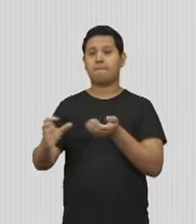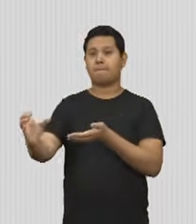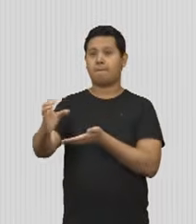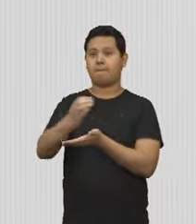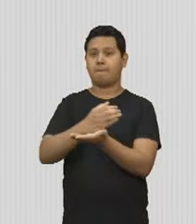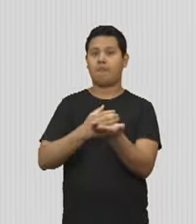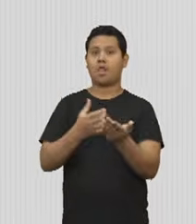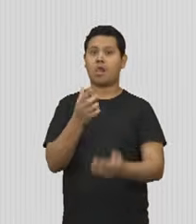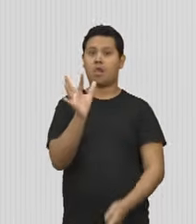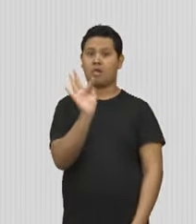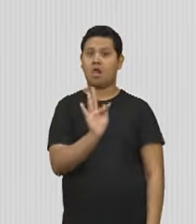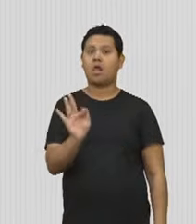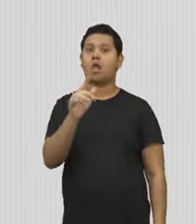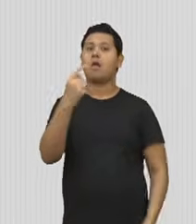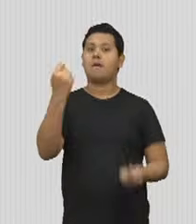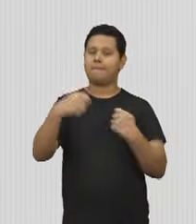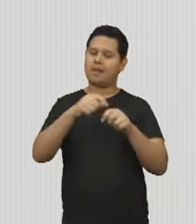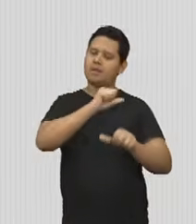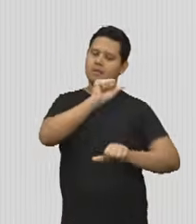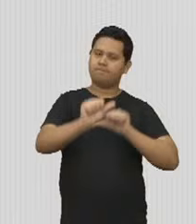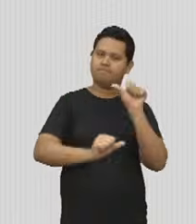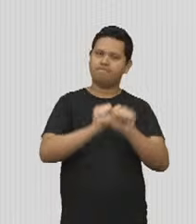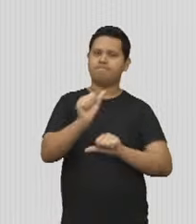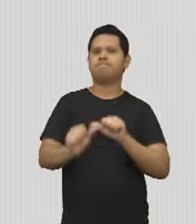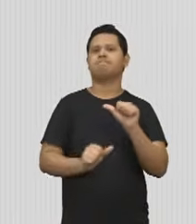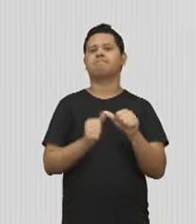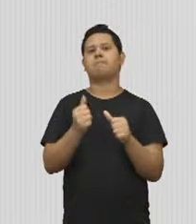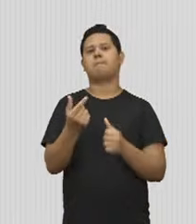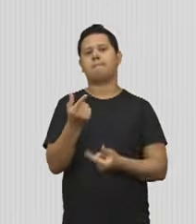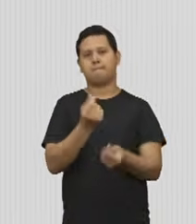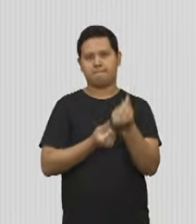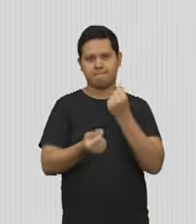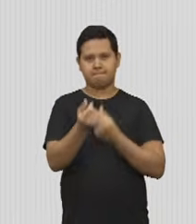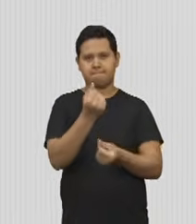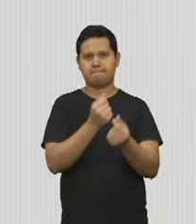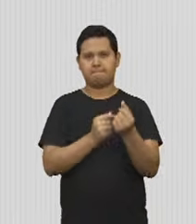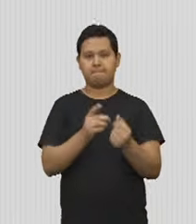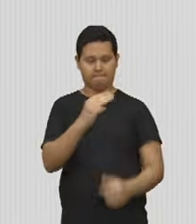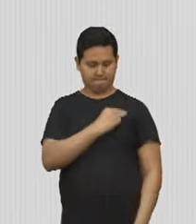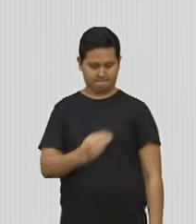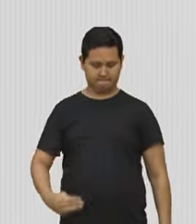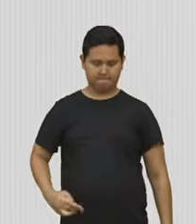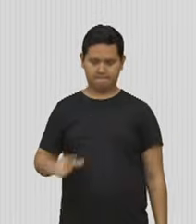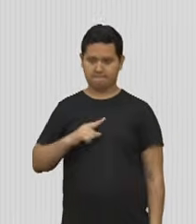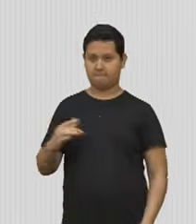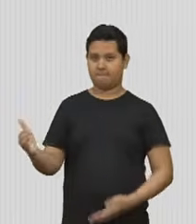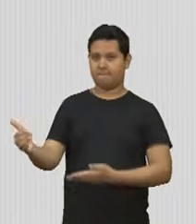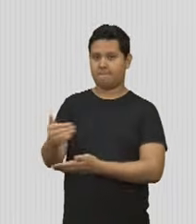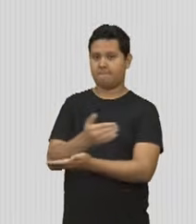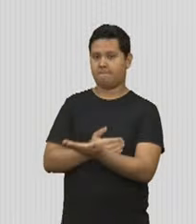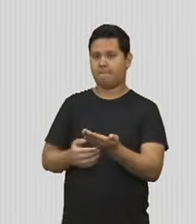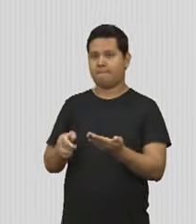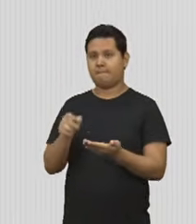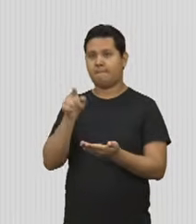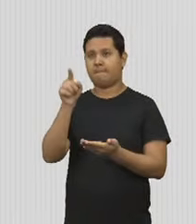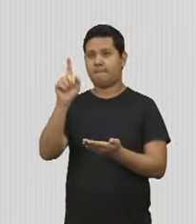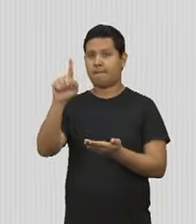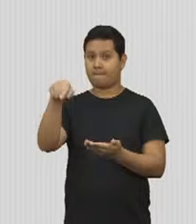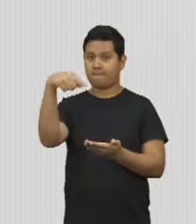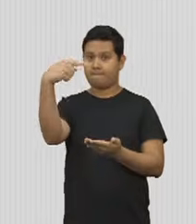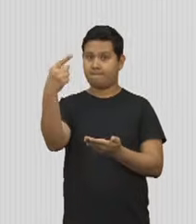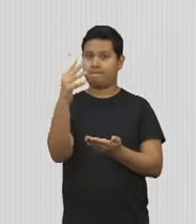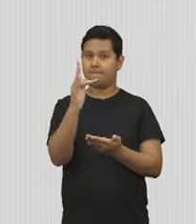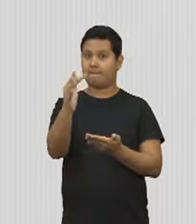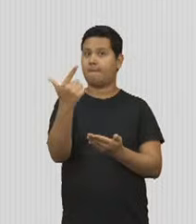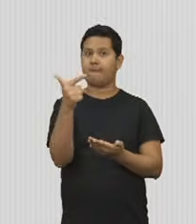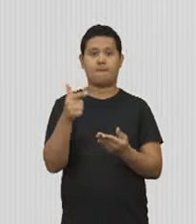necessário, então, ter esse ajuste orçamentário para que o município possa arrecadar mais e lá para frente, quando o município não tiver mais